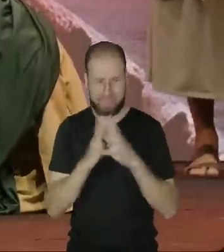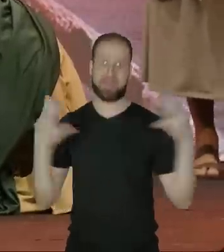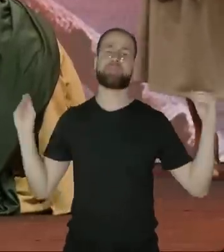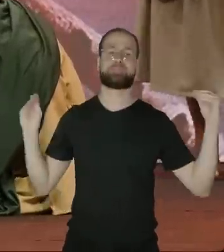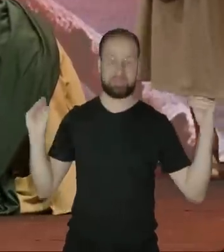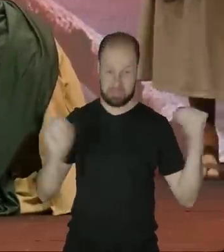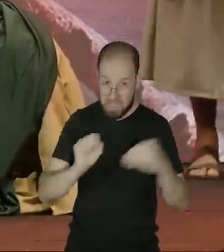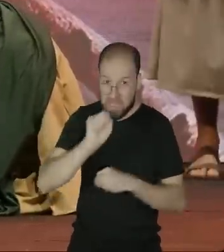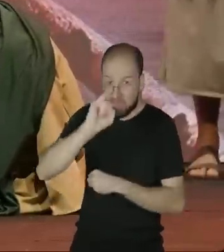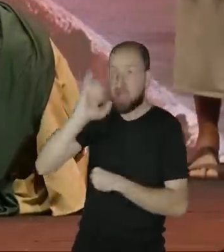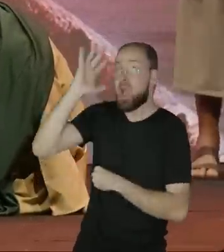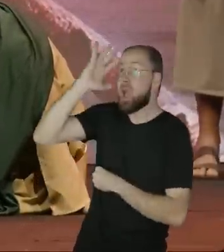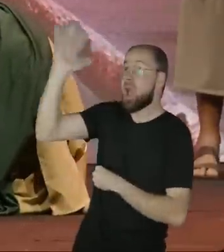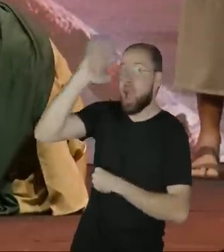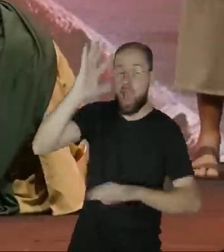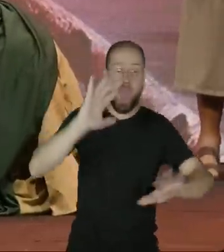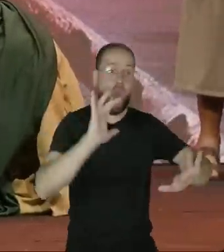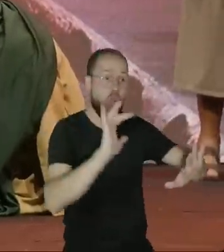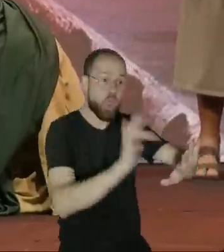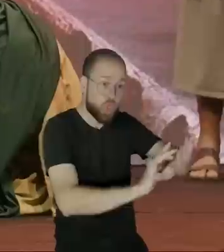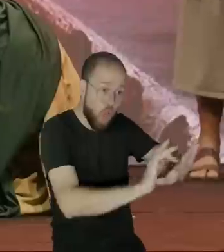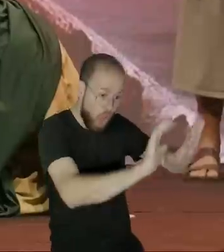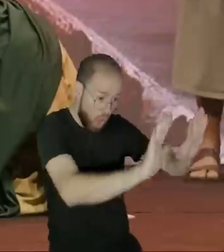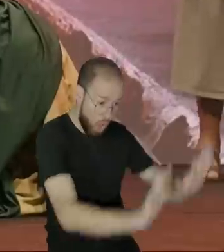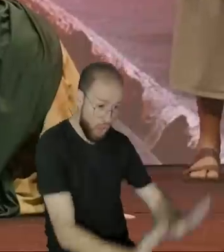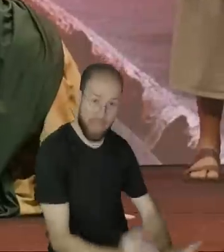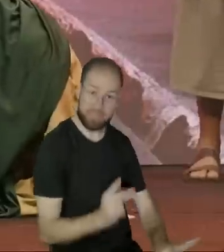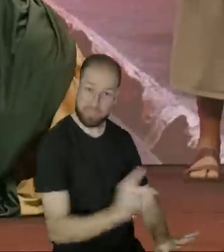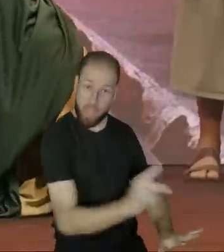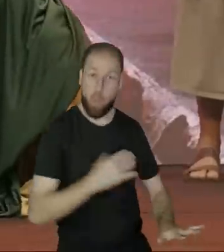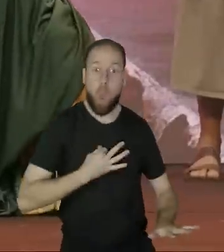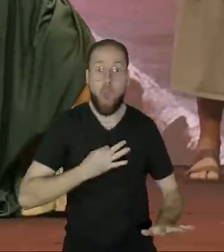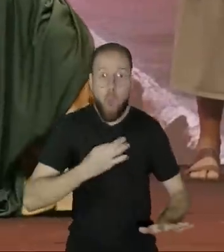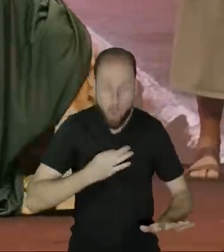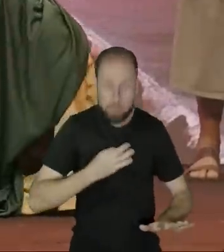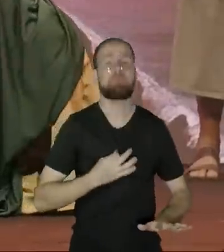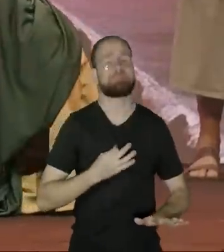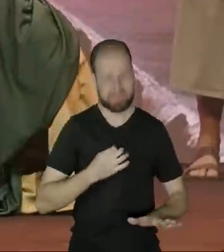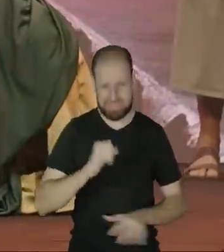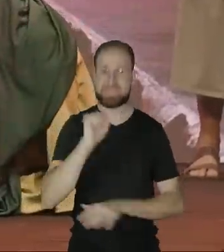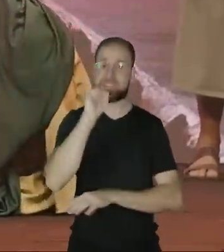eu tocar na hora do teu manto,